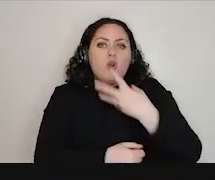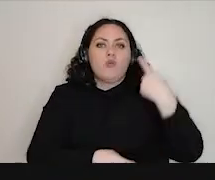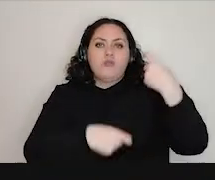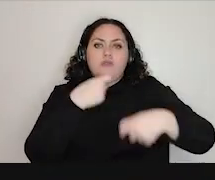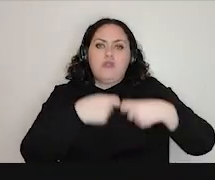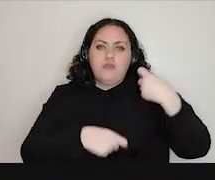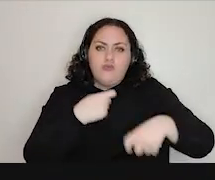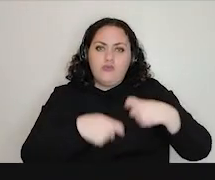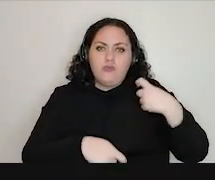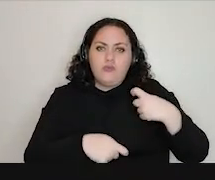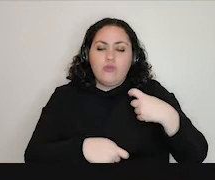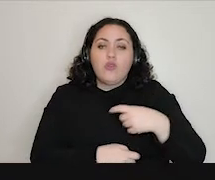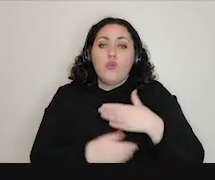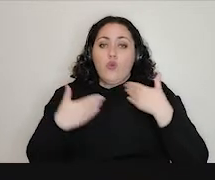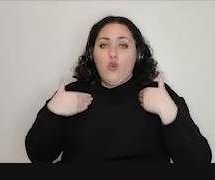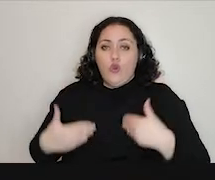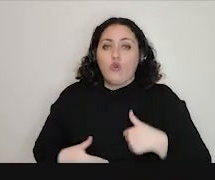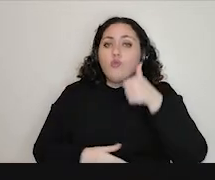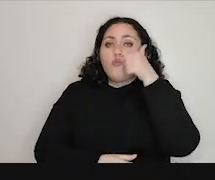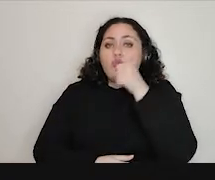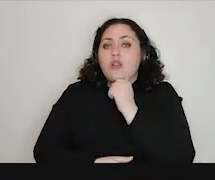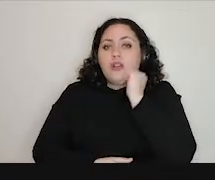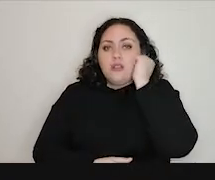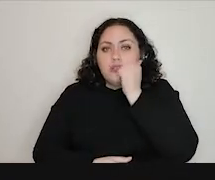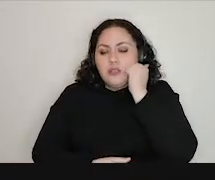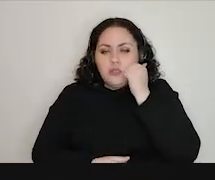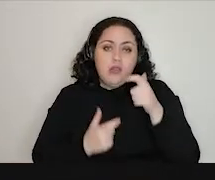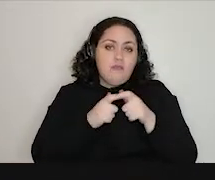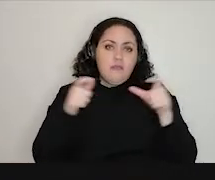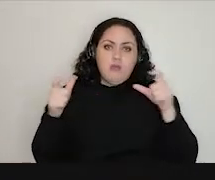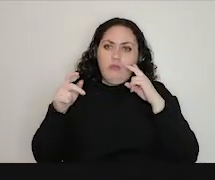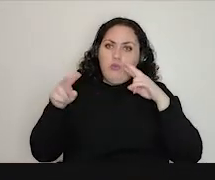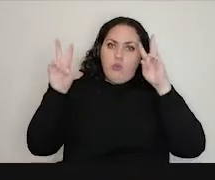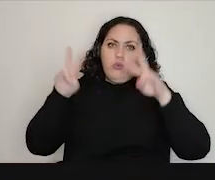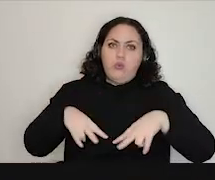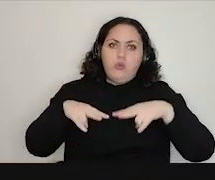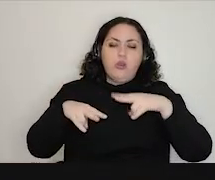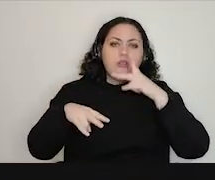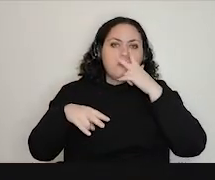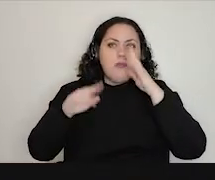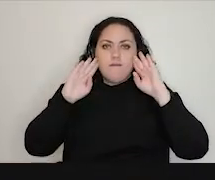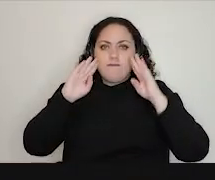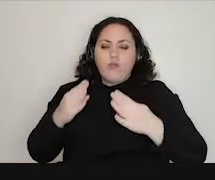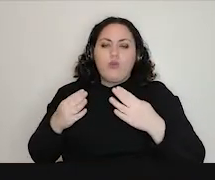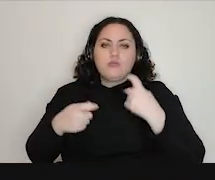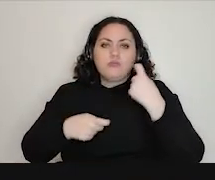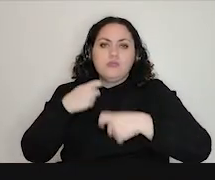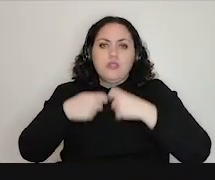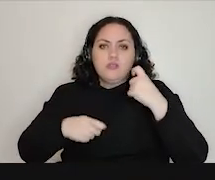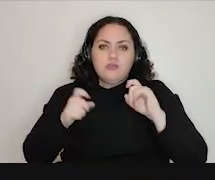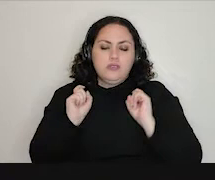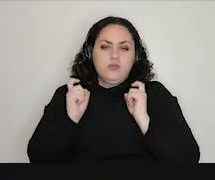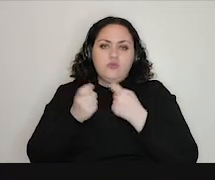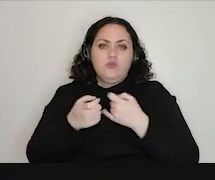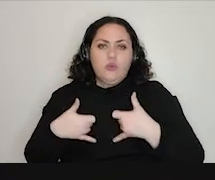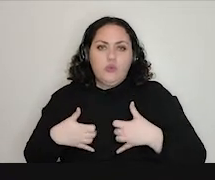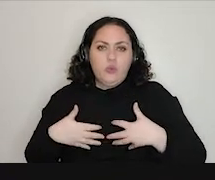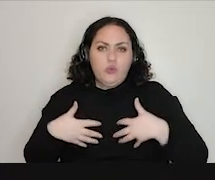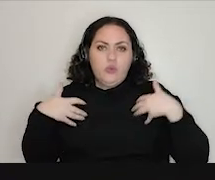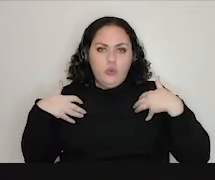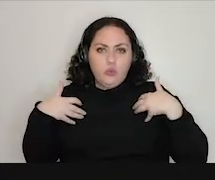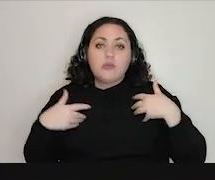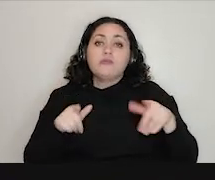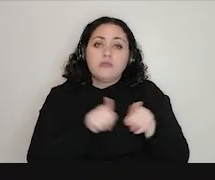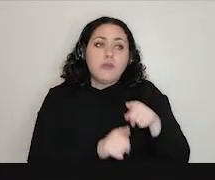mulher negra é aquele corpo que é super hipersexualizado. O corpo do homem negro, do mesmo jeito. E a